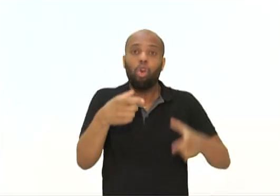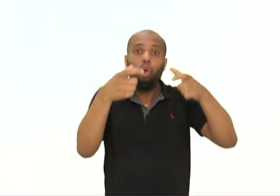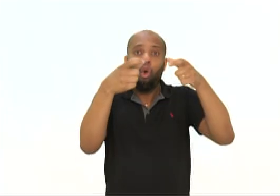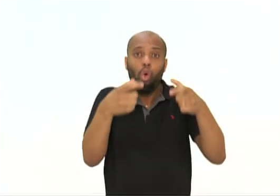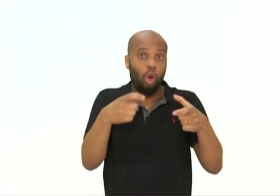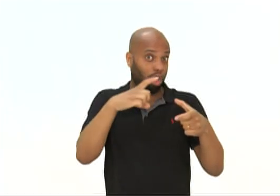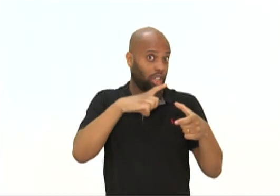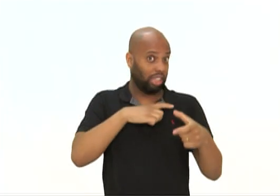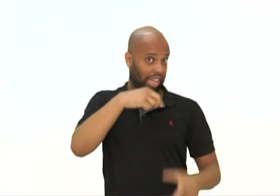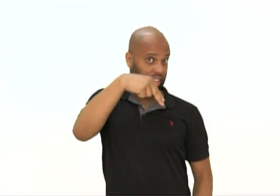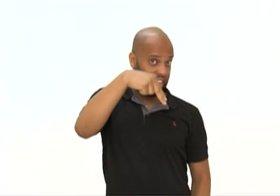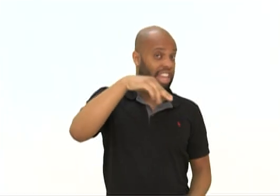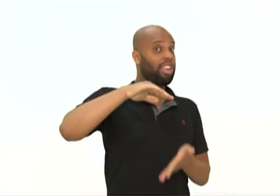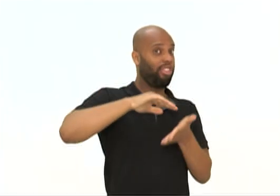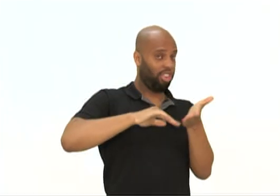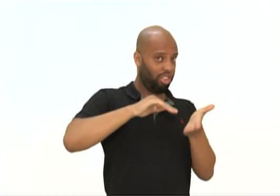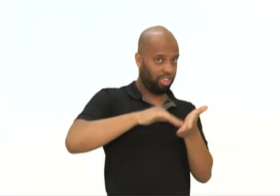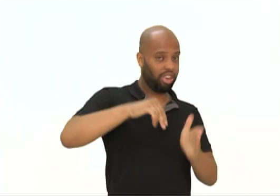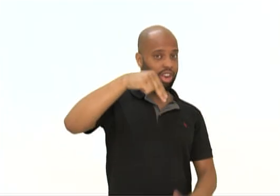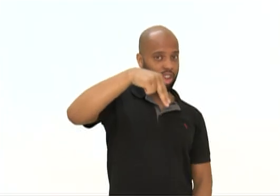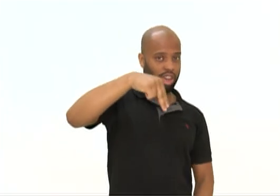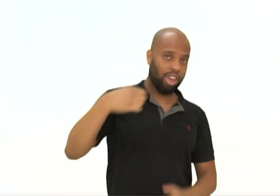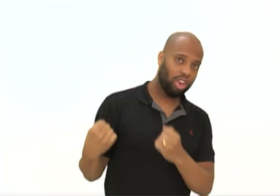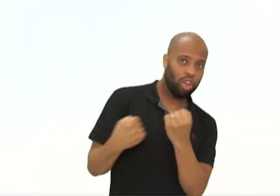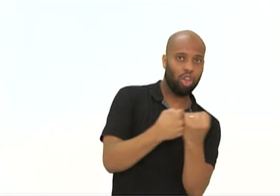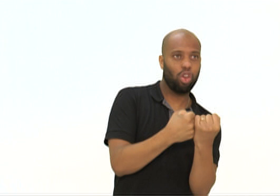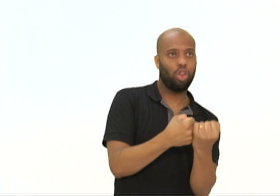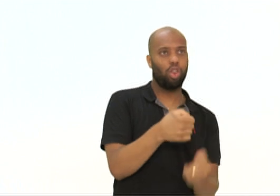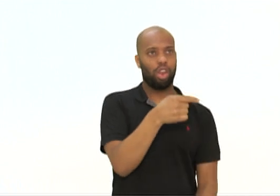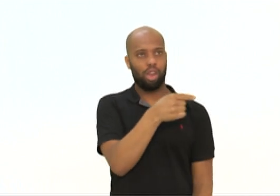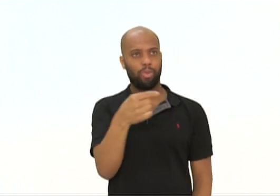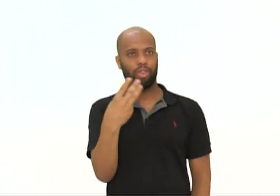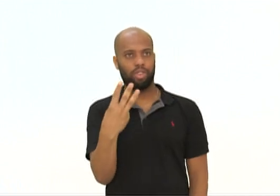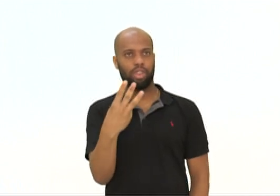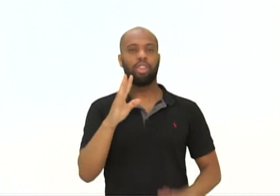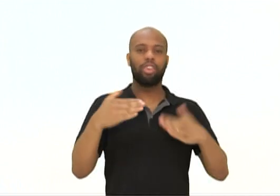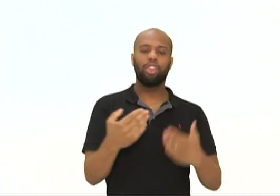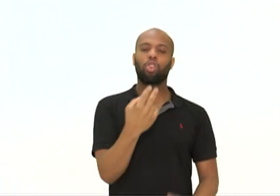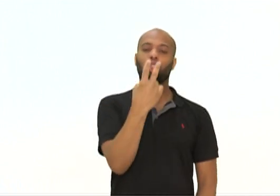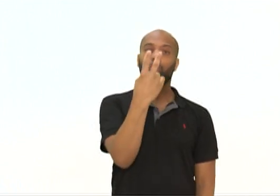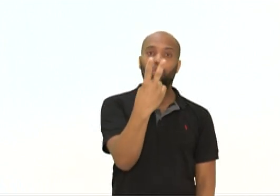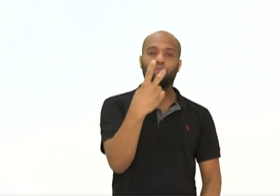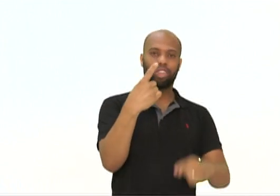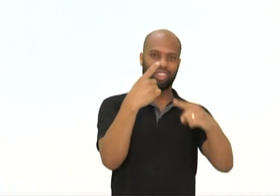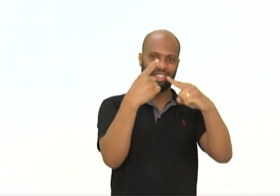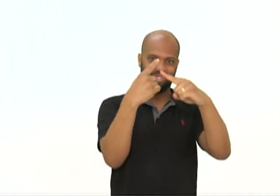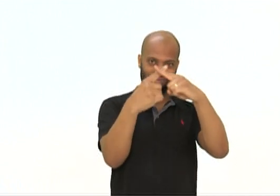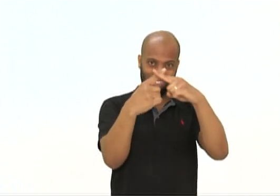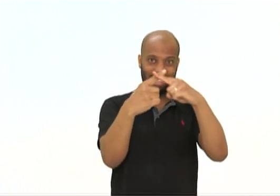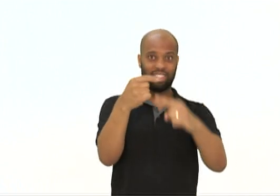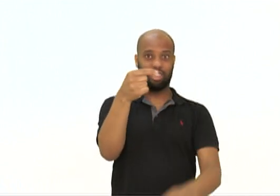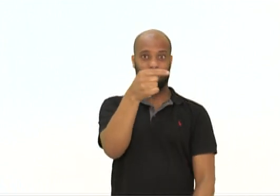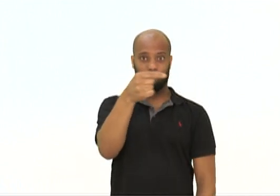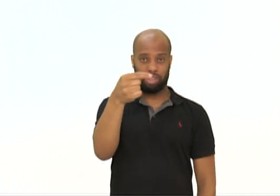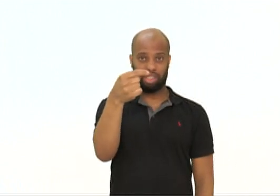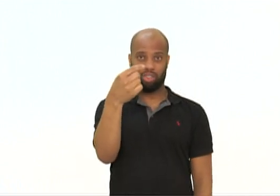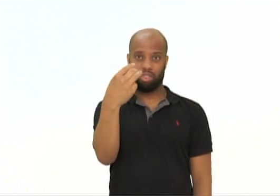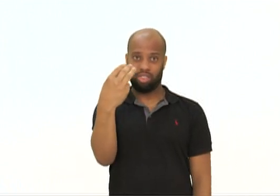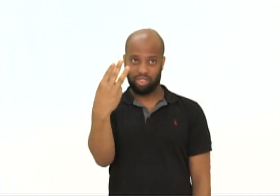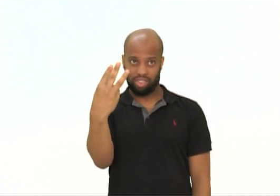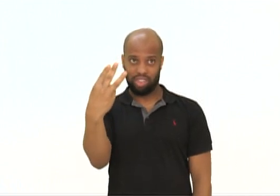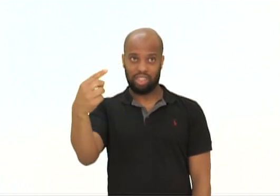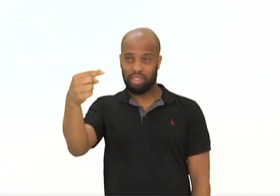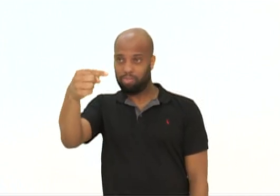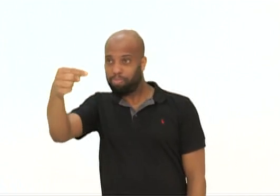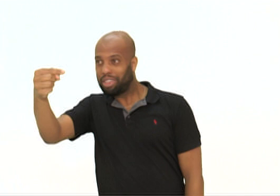Vamos verificar? Olha só, 2 vezes n menos 3. O n vale menos 3. Então